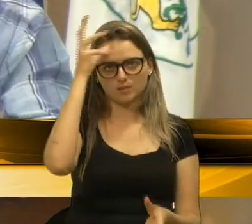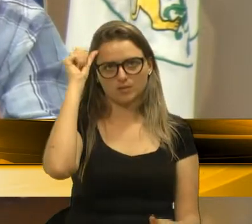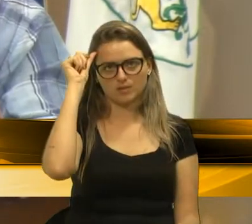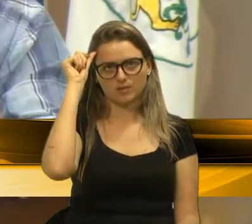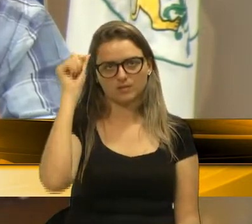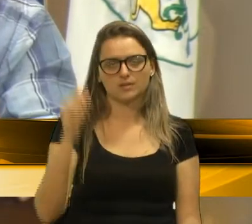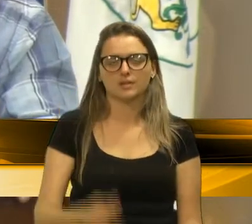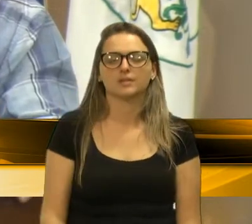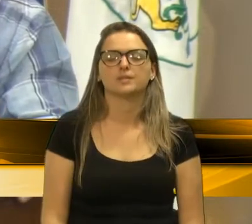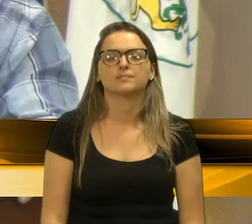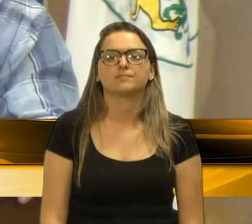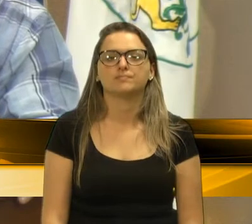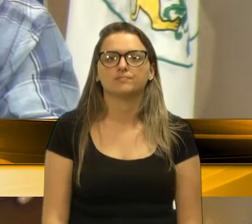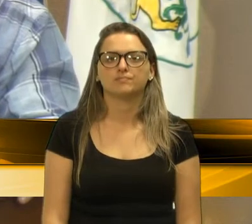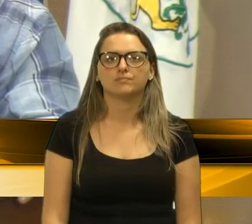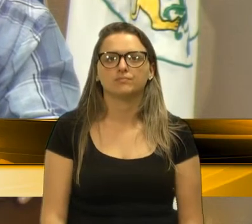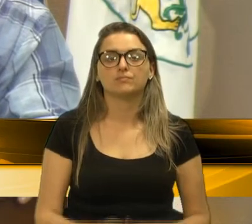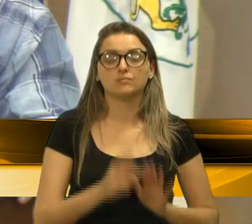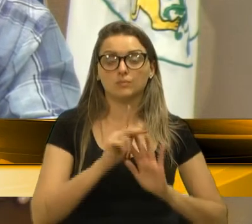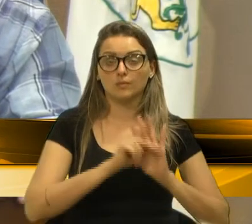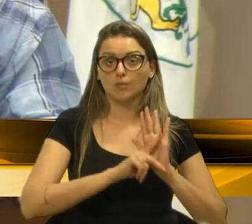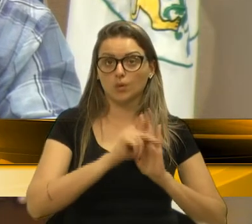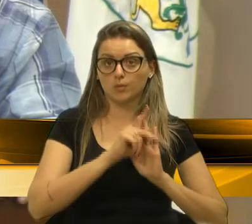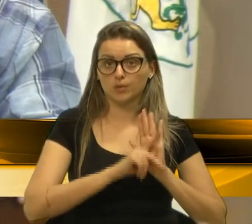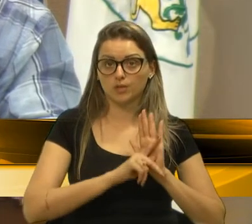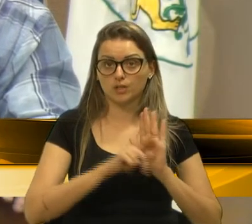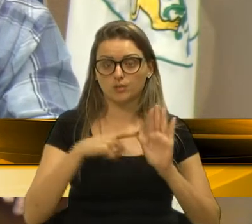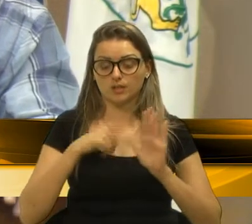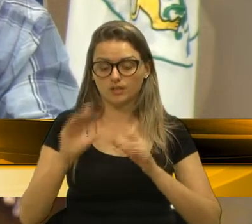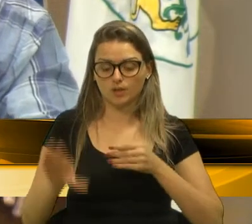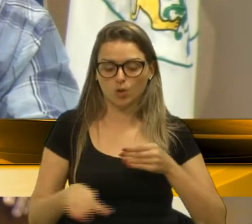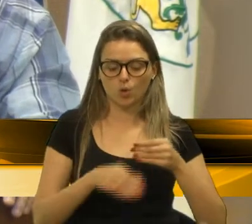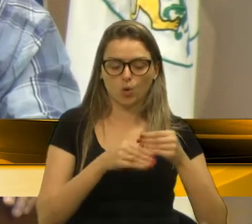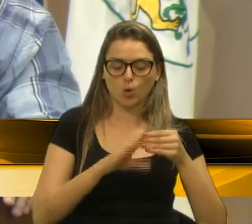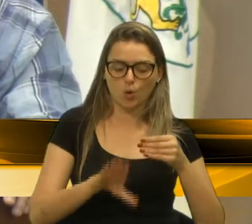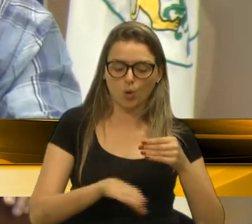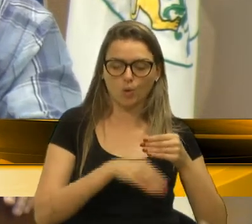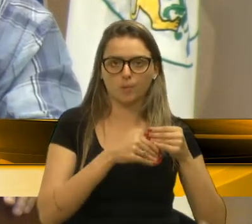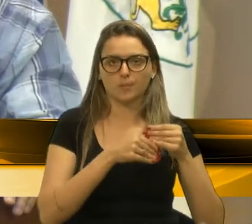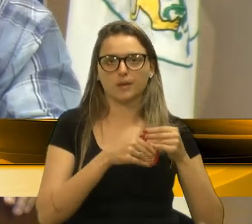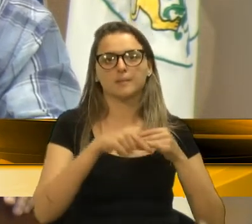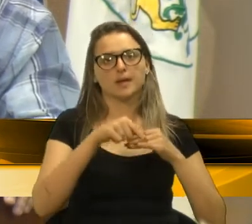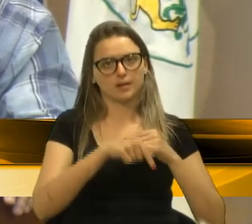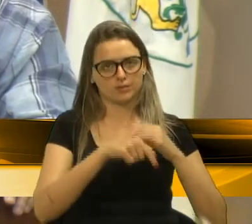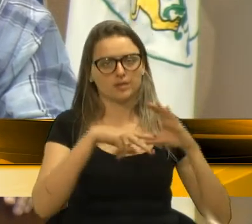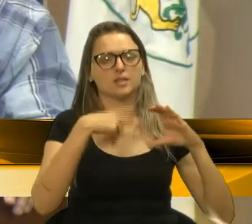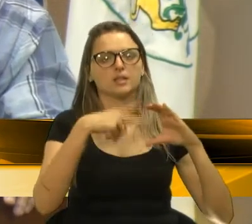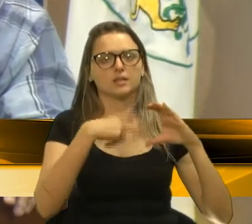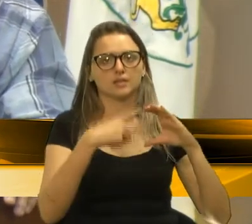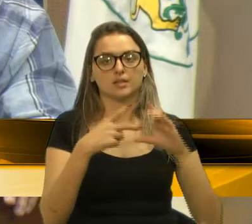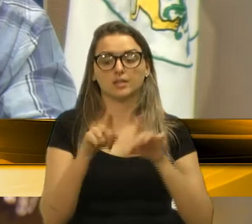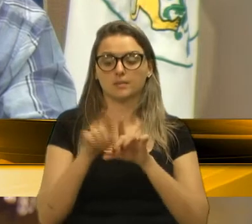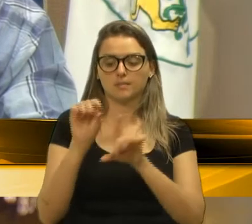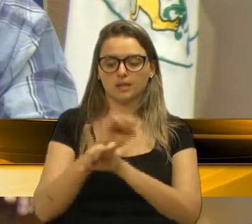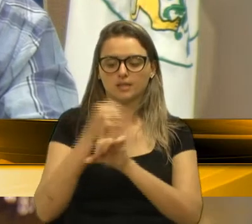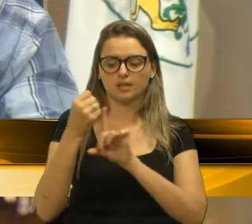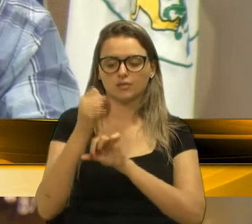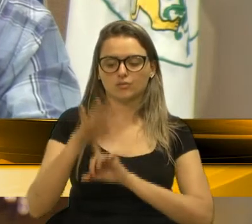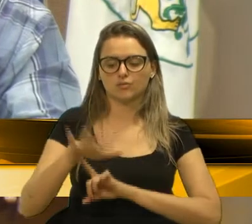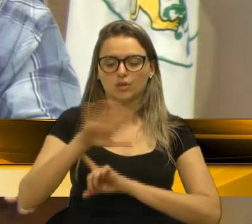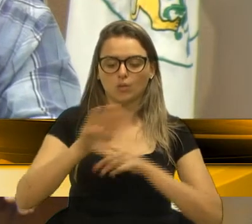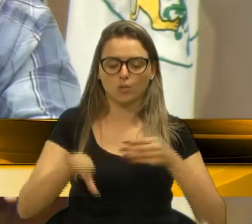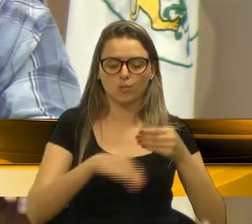é esse projeto recebeu emendas obviamente da da câmara municipal e da sociedade como um todo